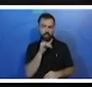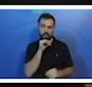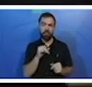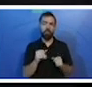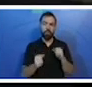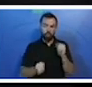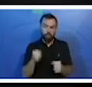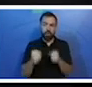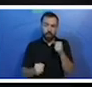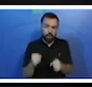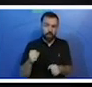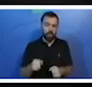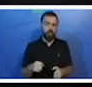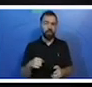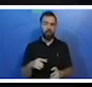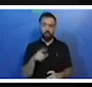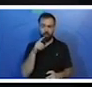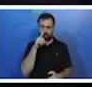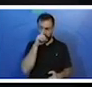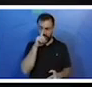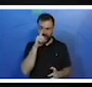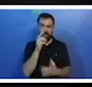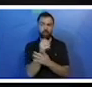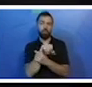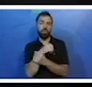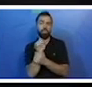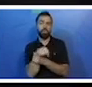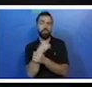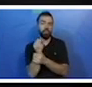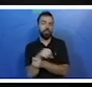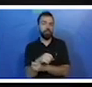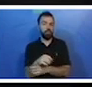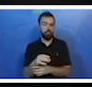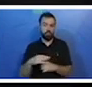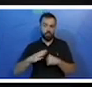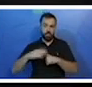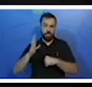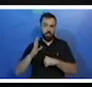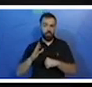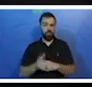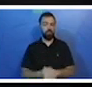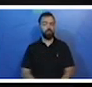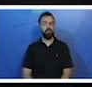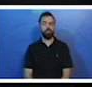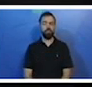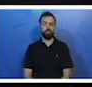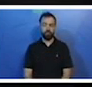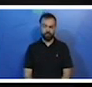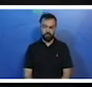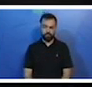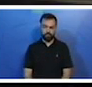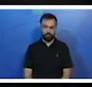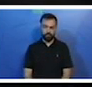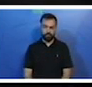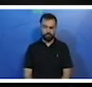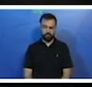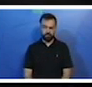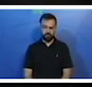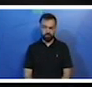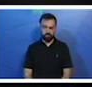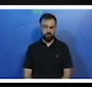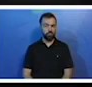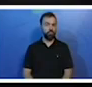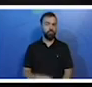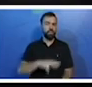por exemplo. Então não temos um contato direto com o chão. Esse contato ele é meio que intermediado pela bicicleta. É uma atividade praticada pelo